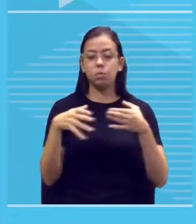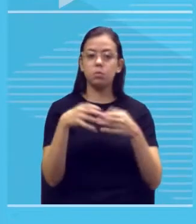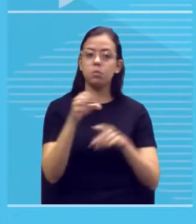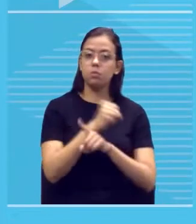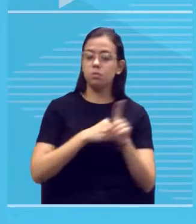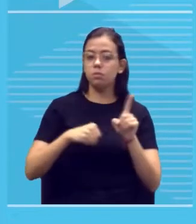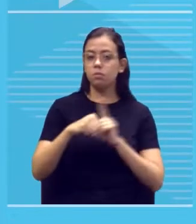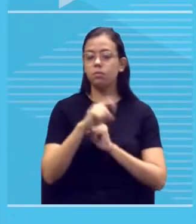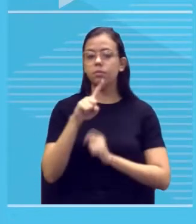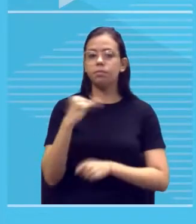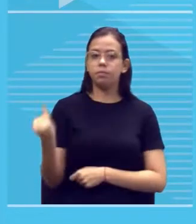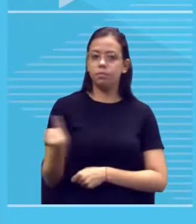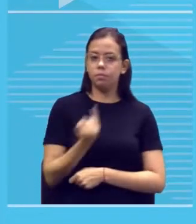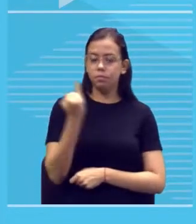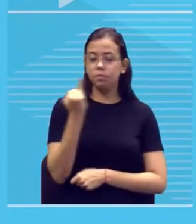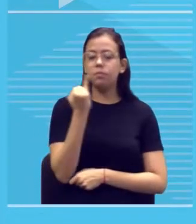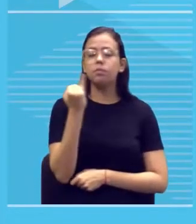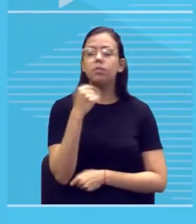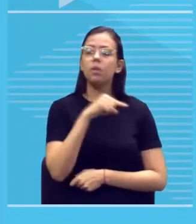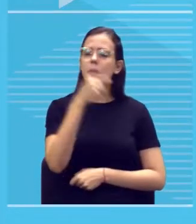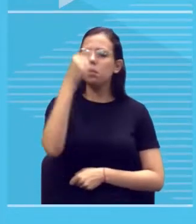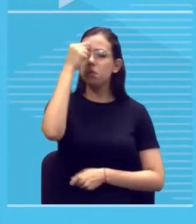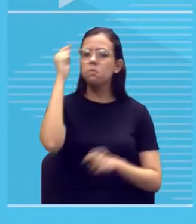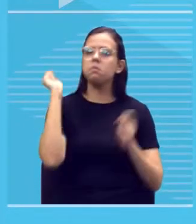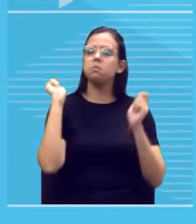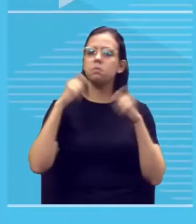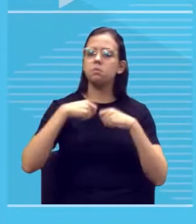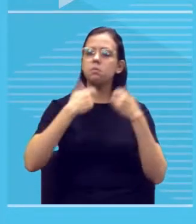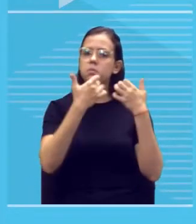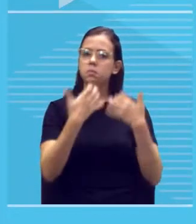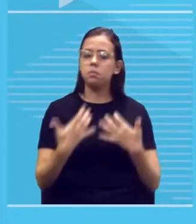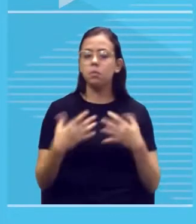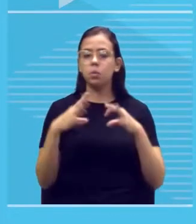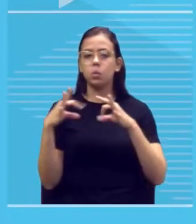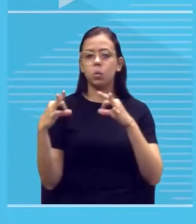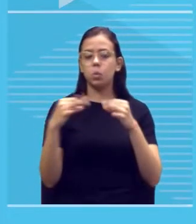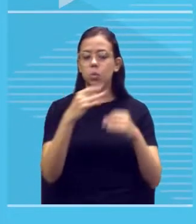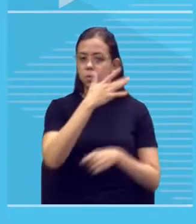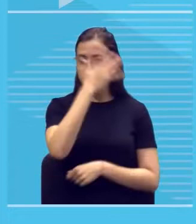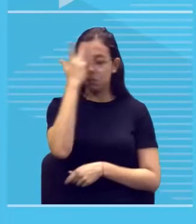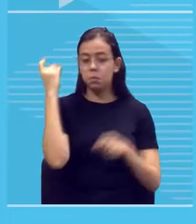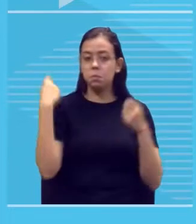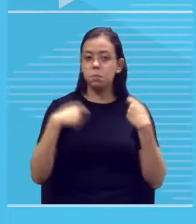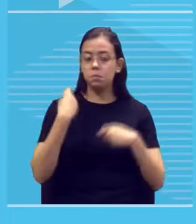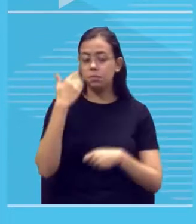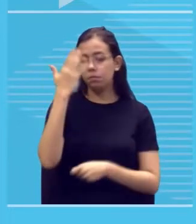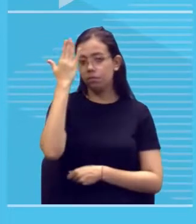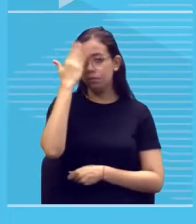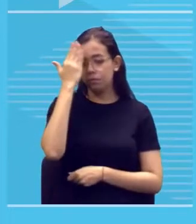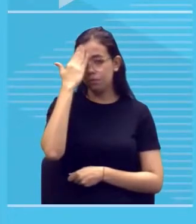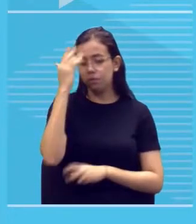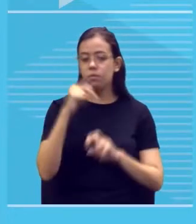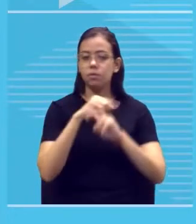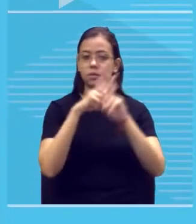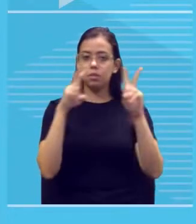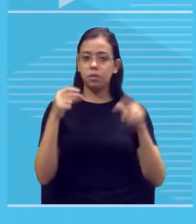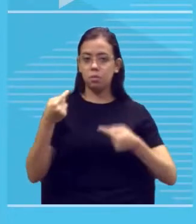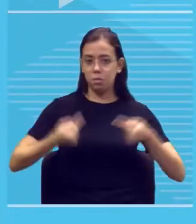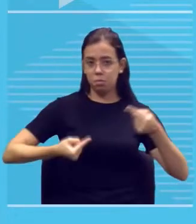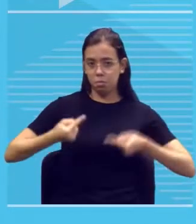que tinha que passar isso para todo mundo todas as pessoas deveriam entender sobre política